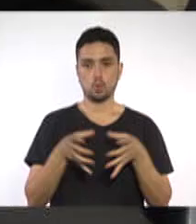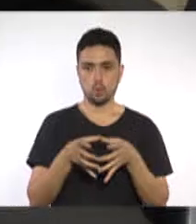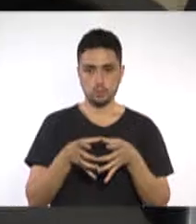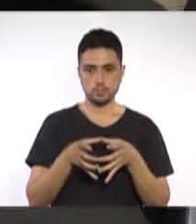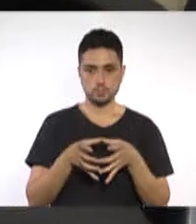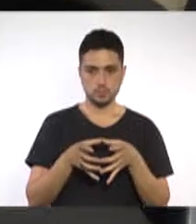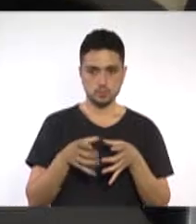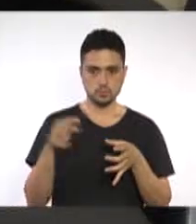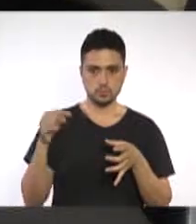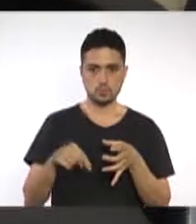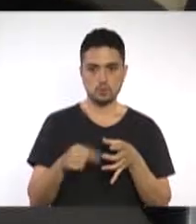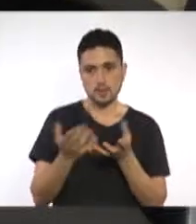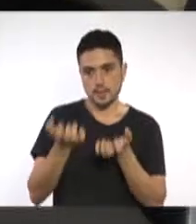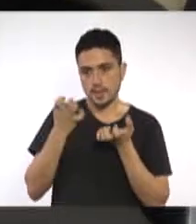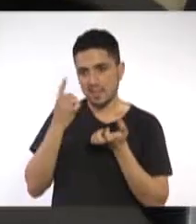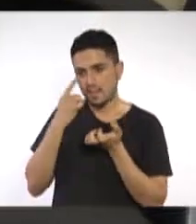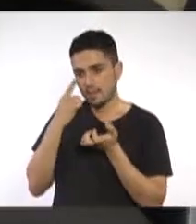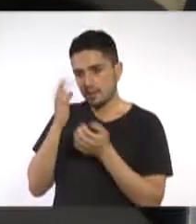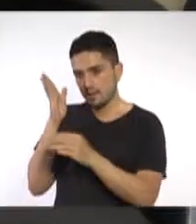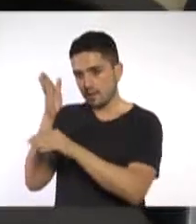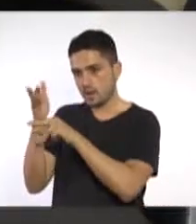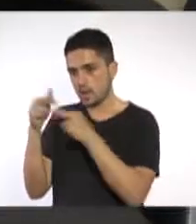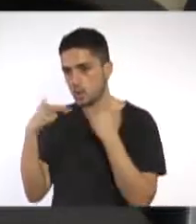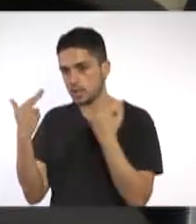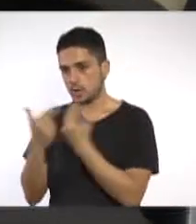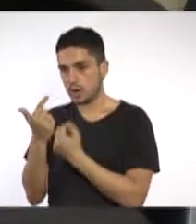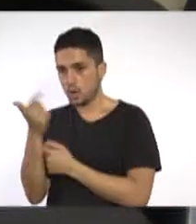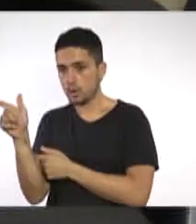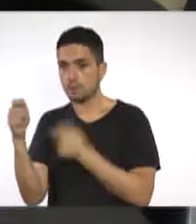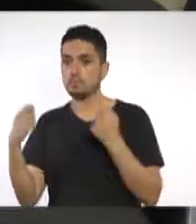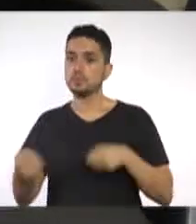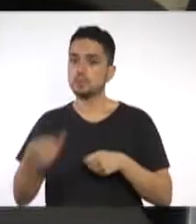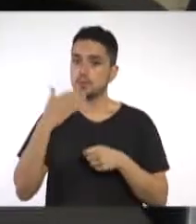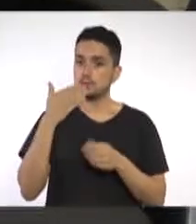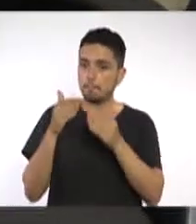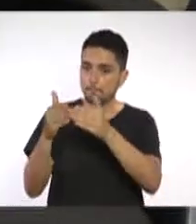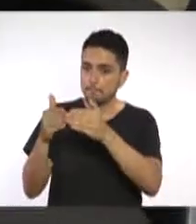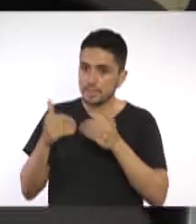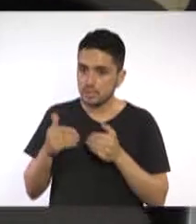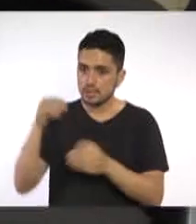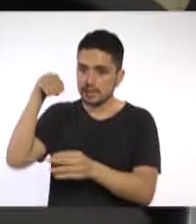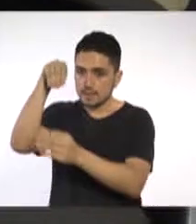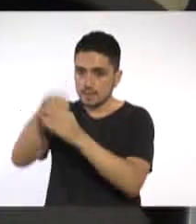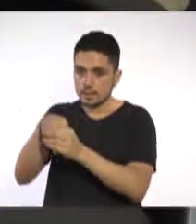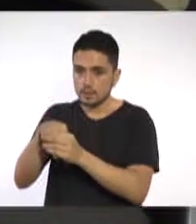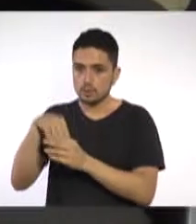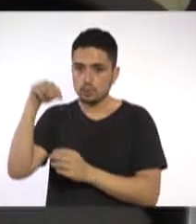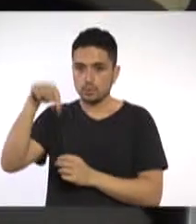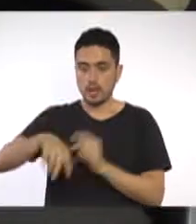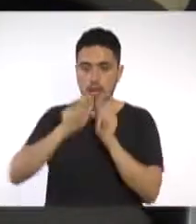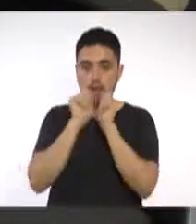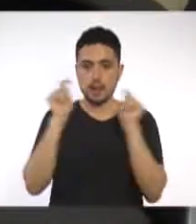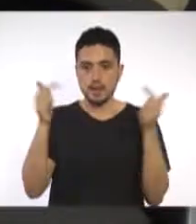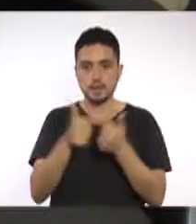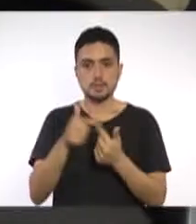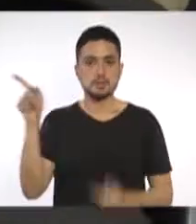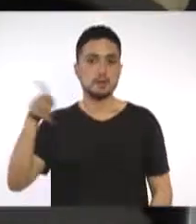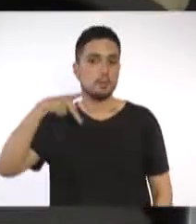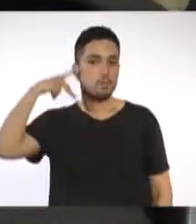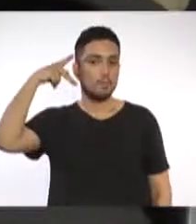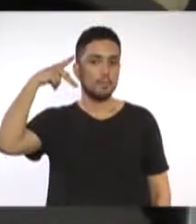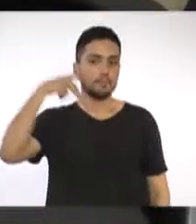da outra a solicitará no processo ao presidente da Assembleia que decidirá a